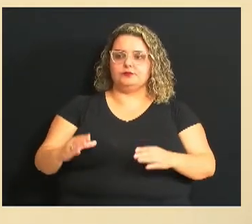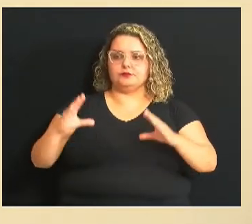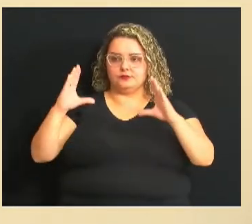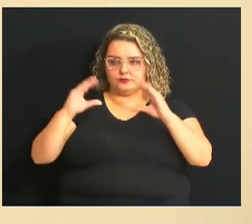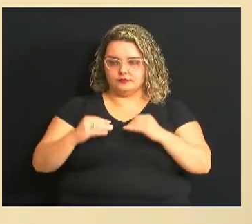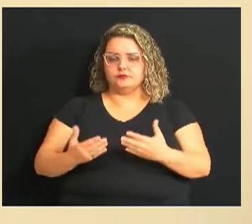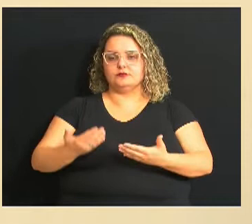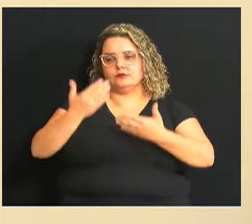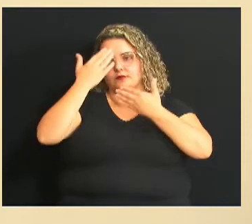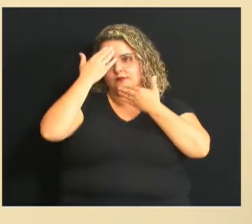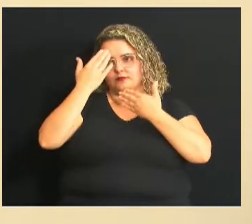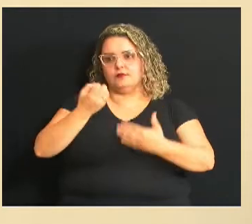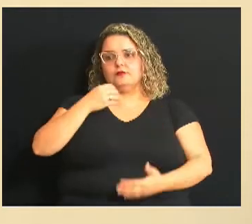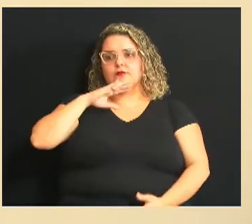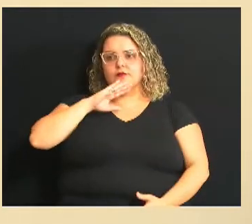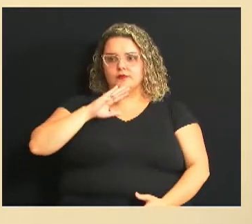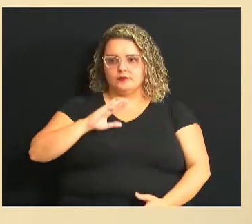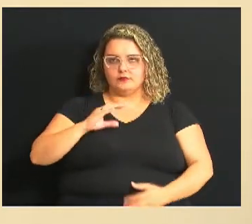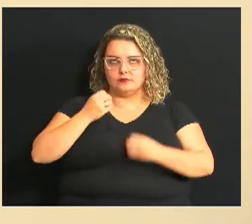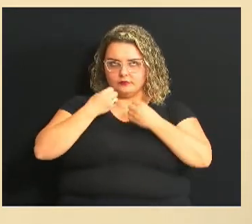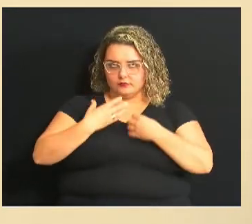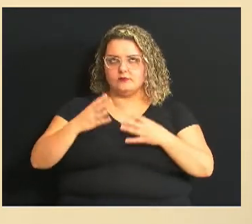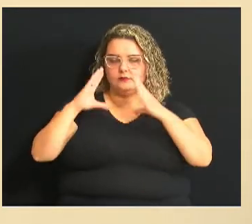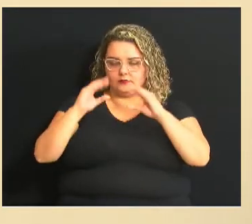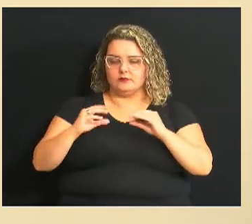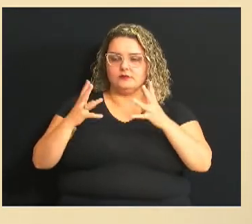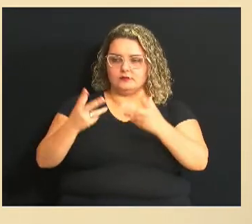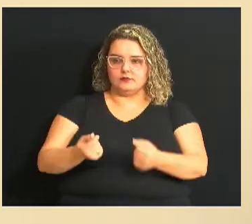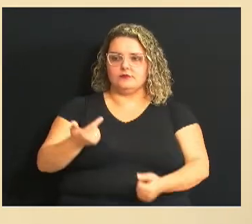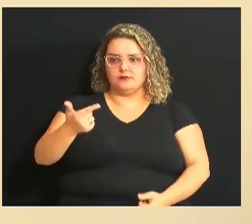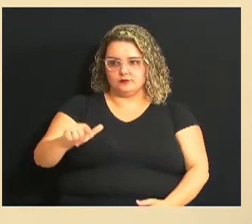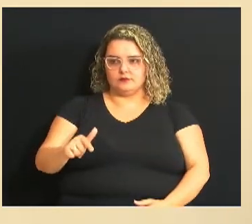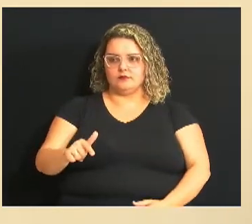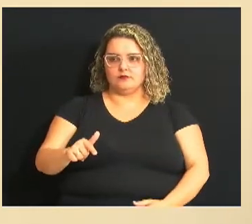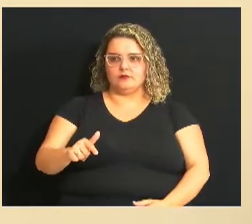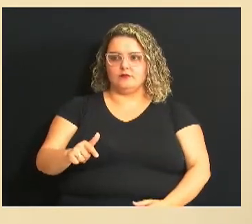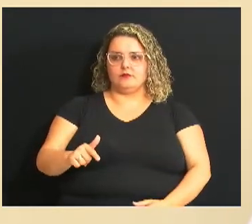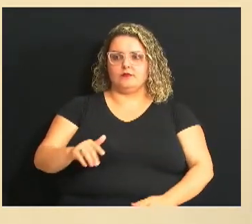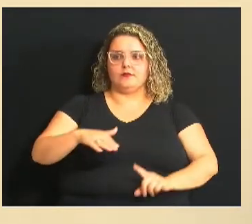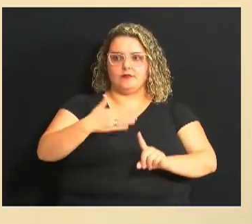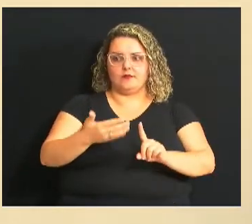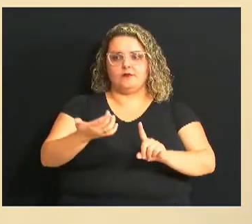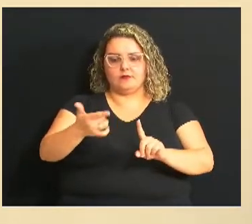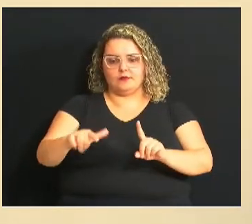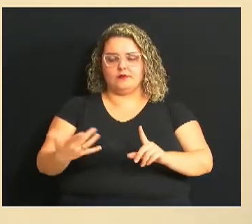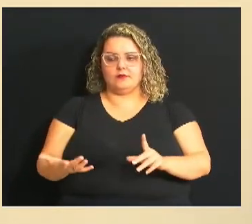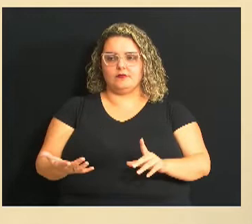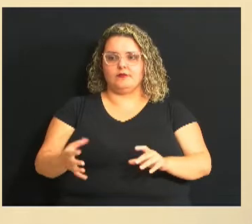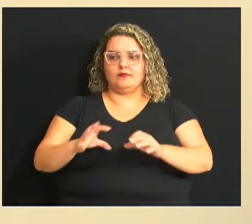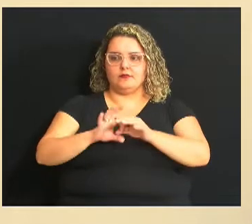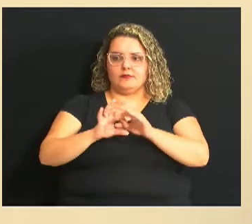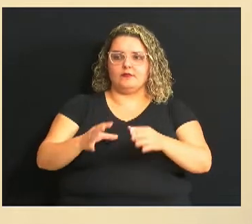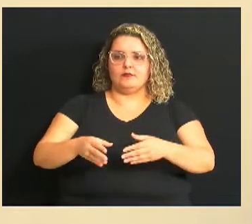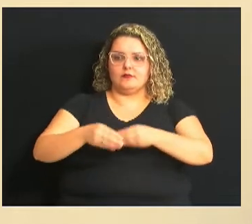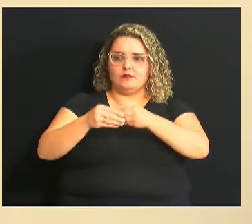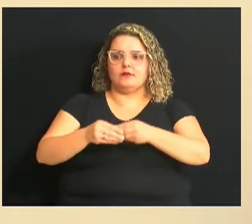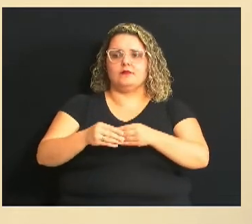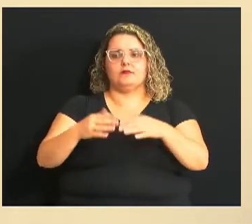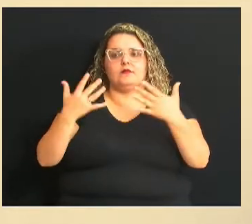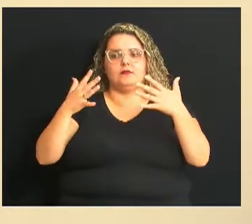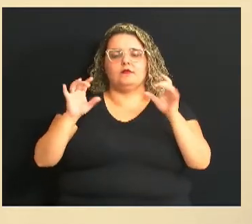Muito obrigado, uma boa noite a todos e a todas, e seguimos aqui na nossa solenidade, deixando também um cumprimento